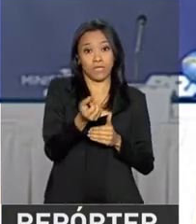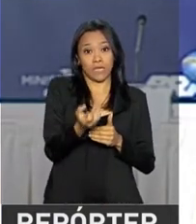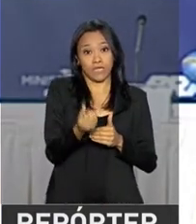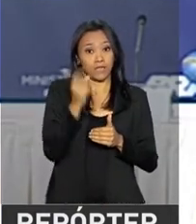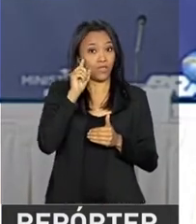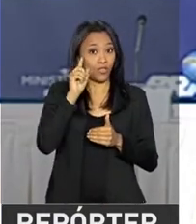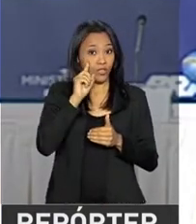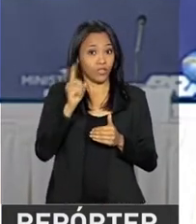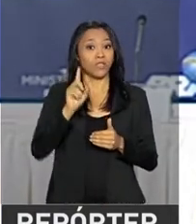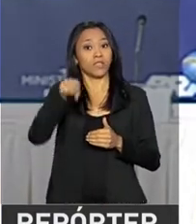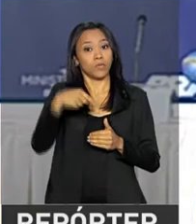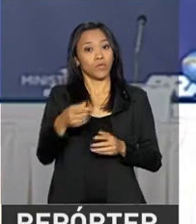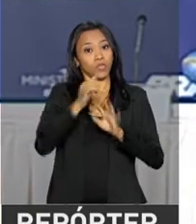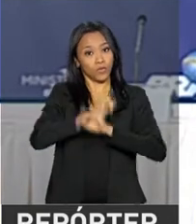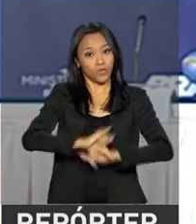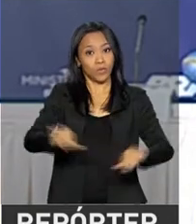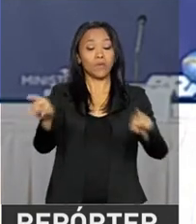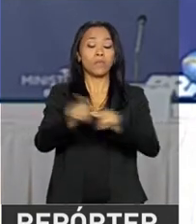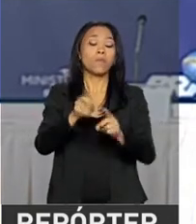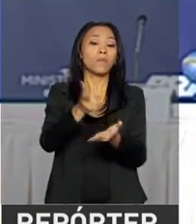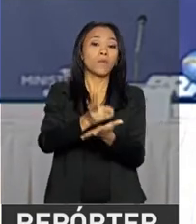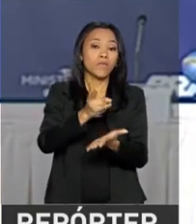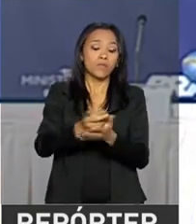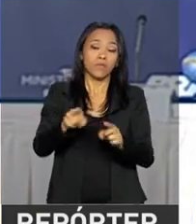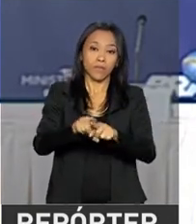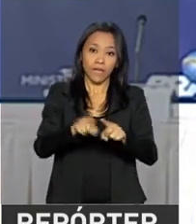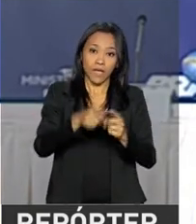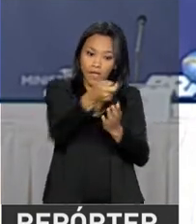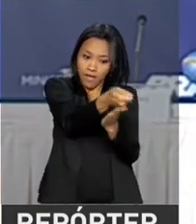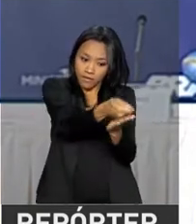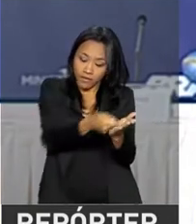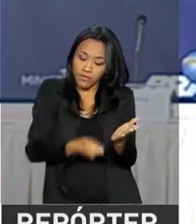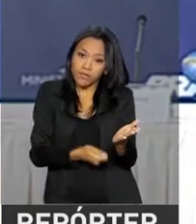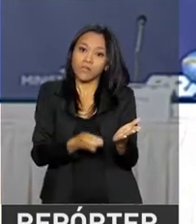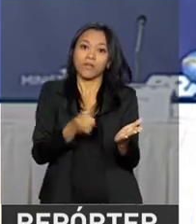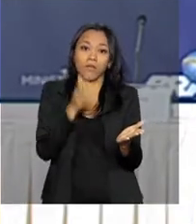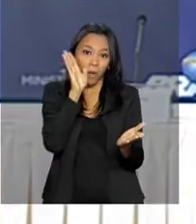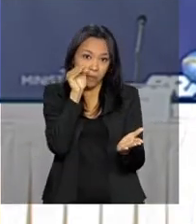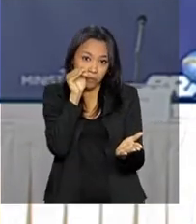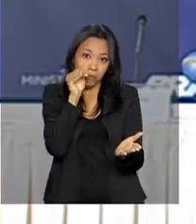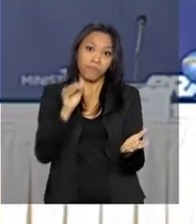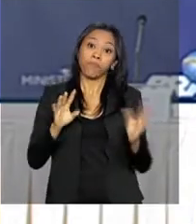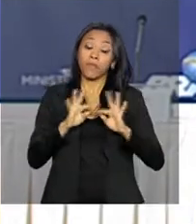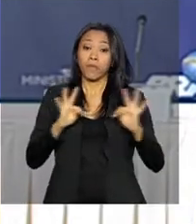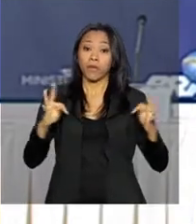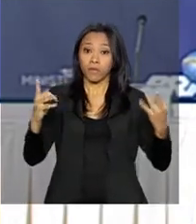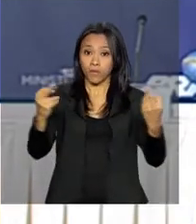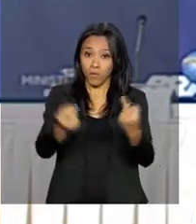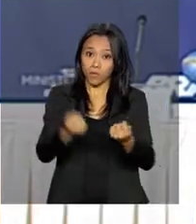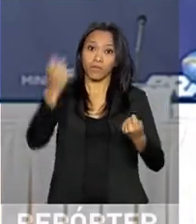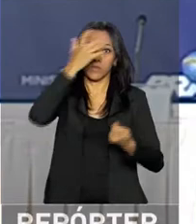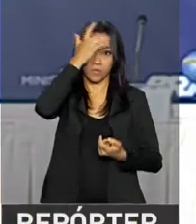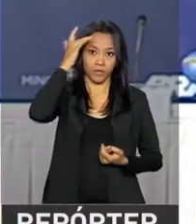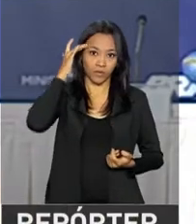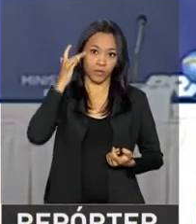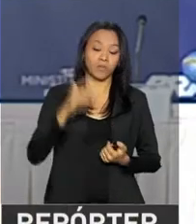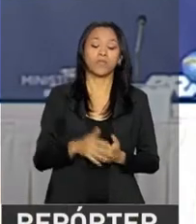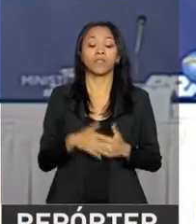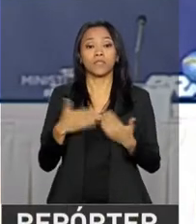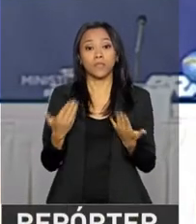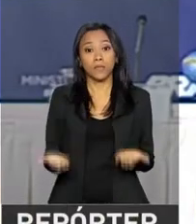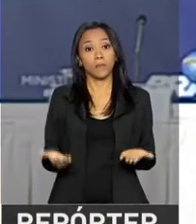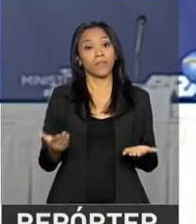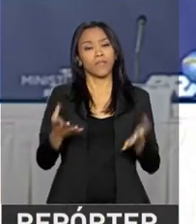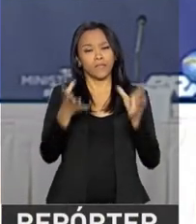com o espelho da correção da prova de redação. Nesse caso, vai ser para todos os candidatos. Então,